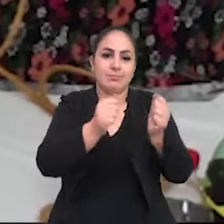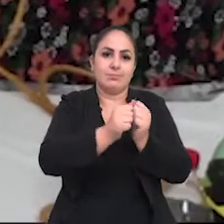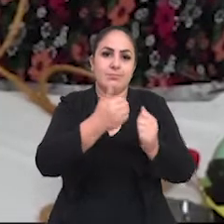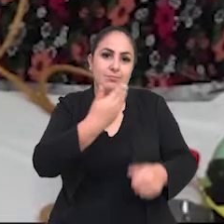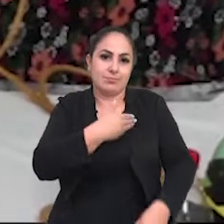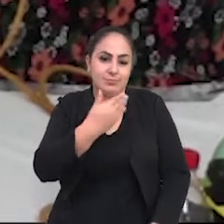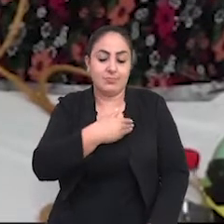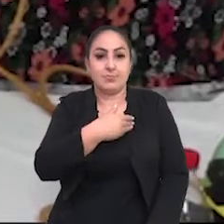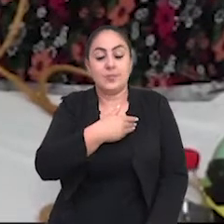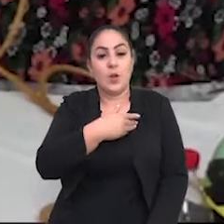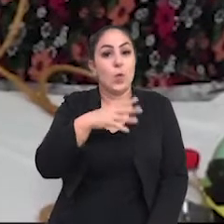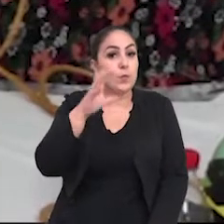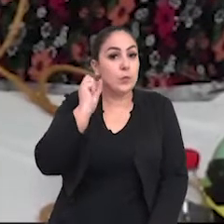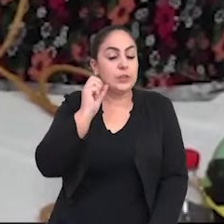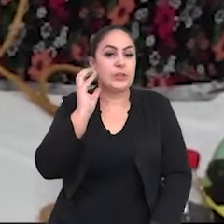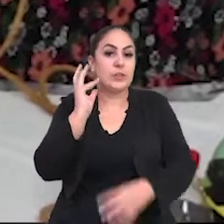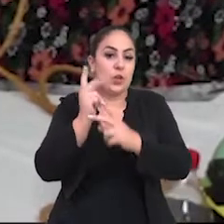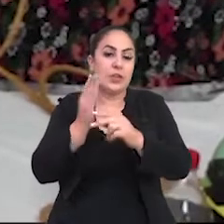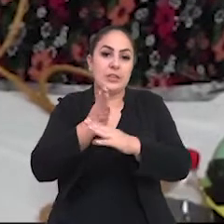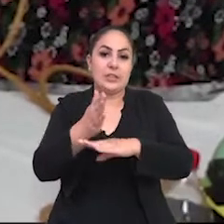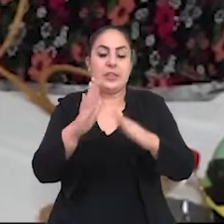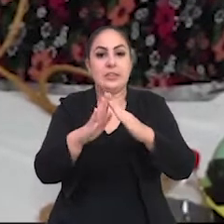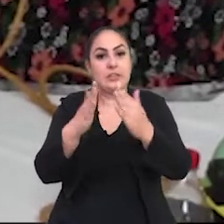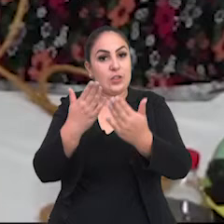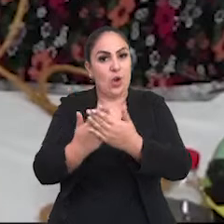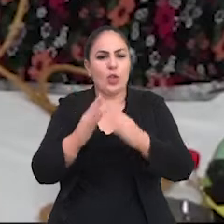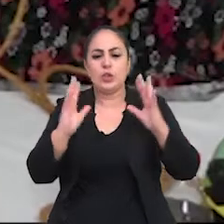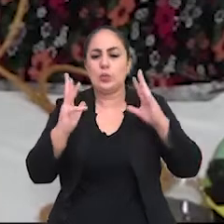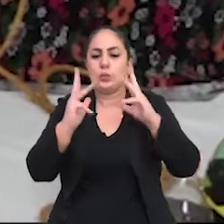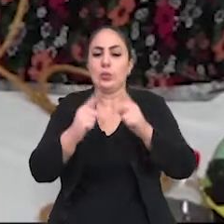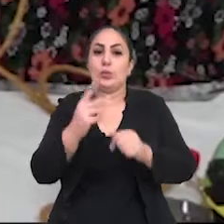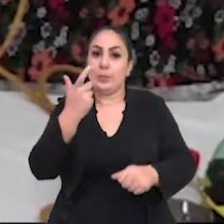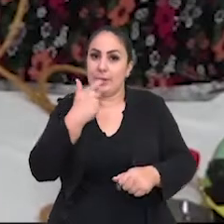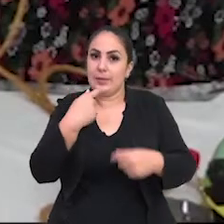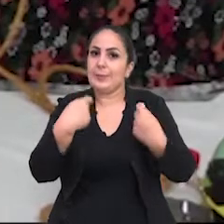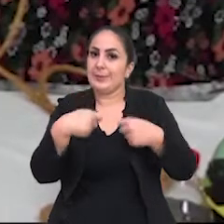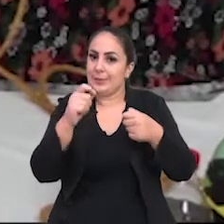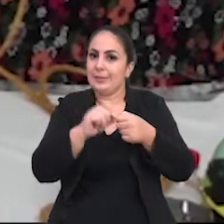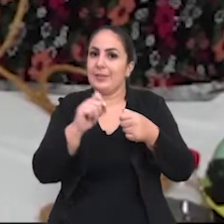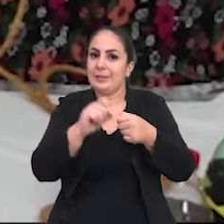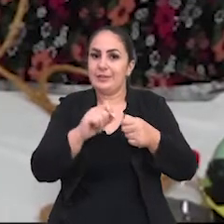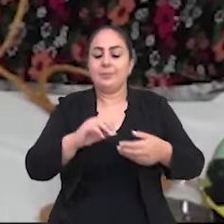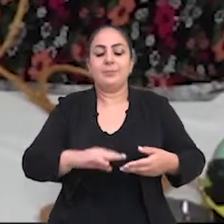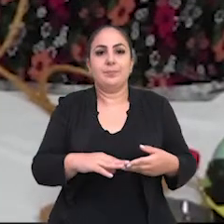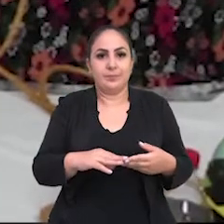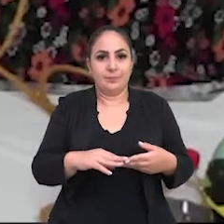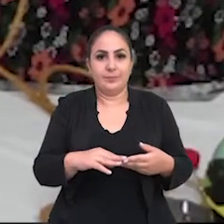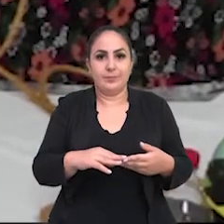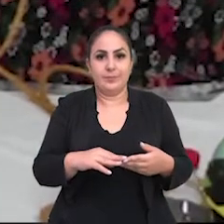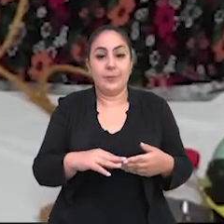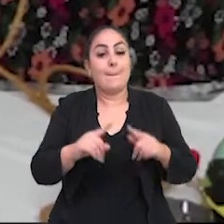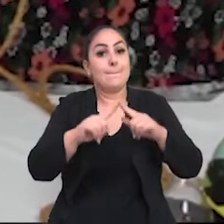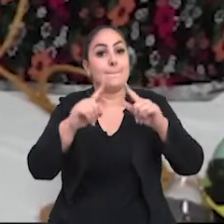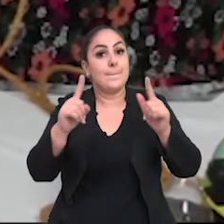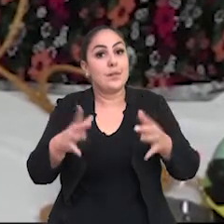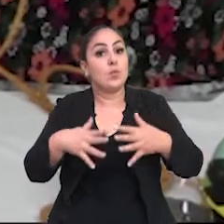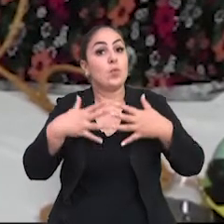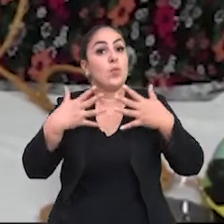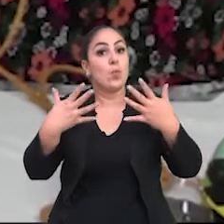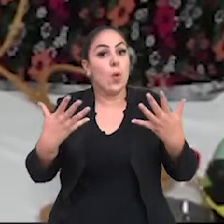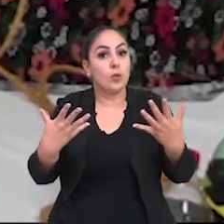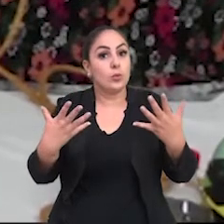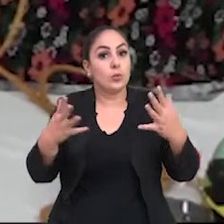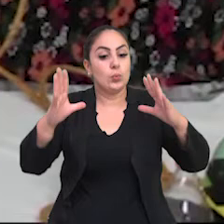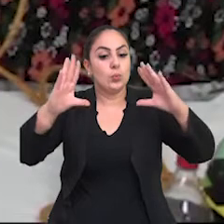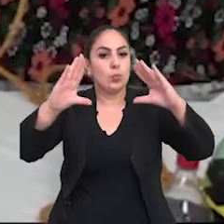brincar com os amigos, a ouvir histórias, a ir para a escola, tudo que uma criança deve fazer. Mas